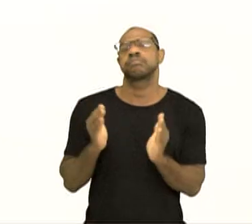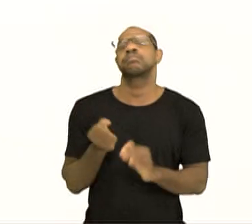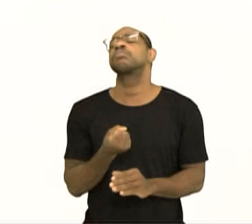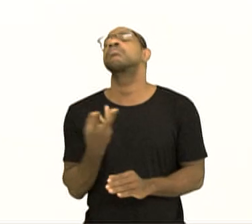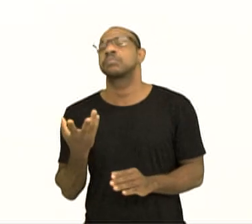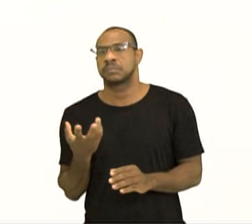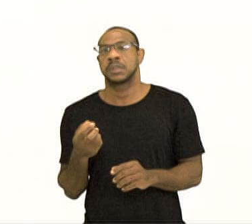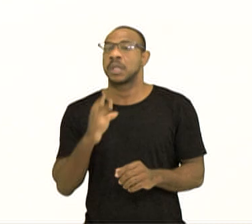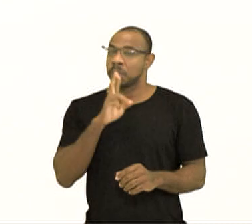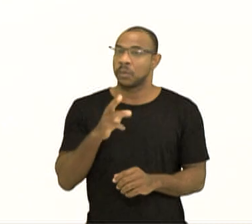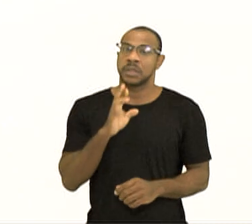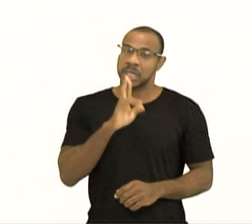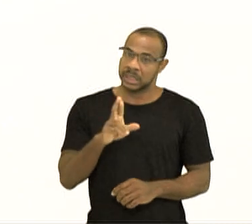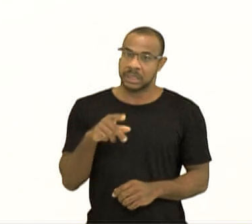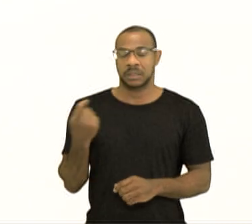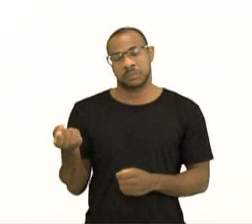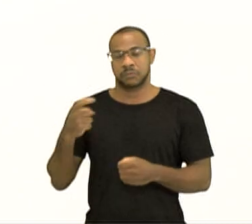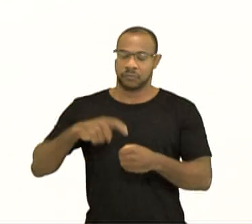corrigir.